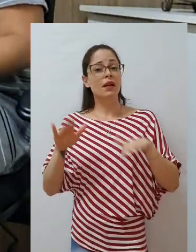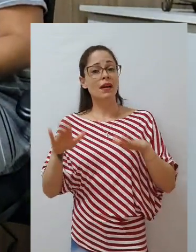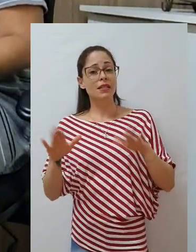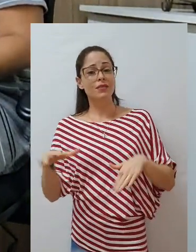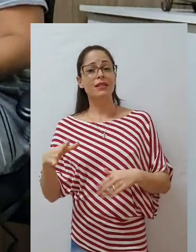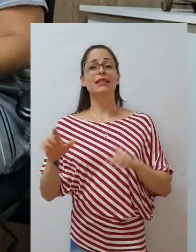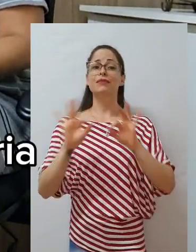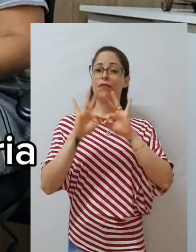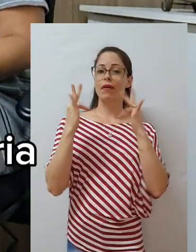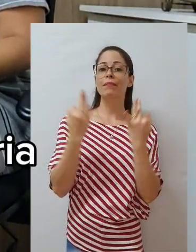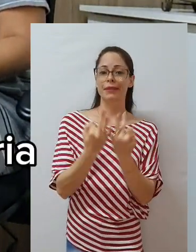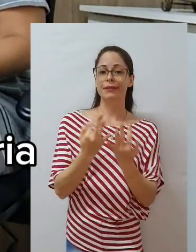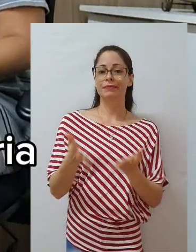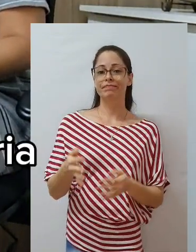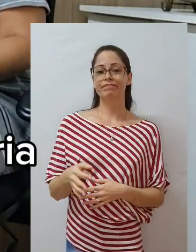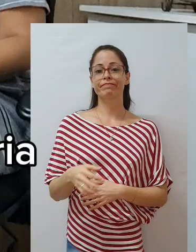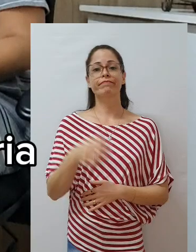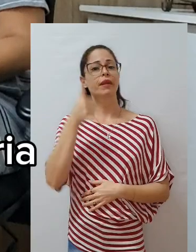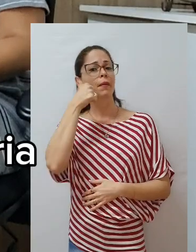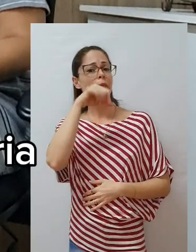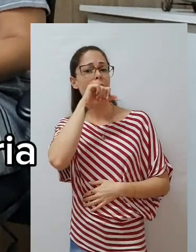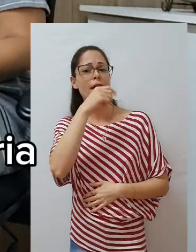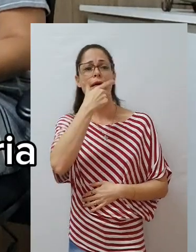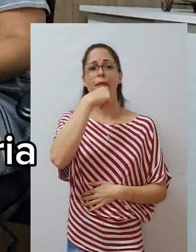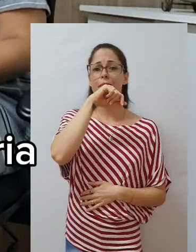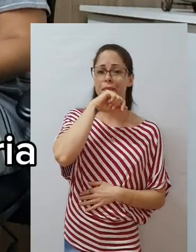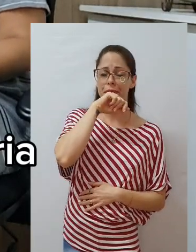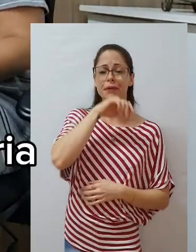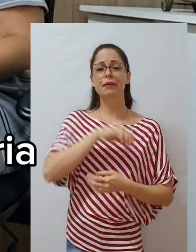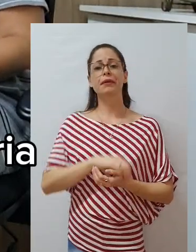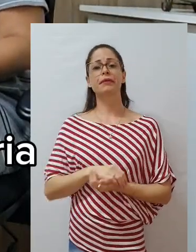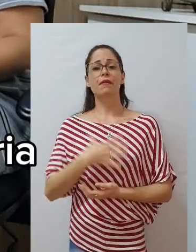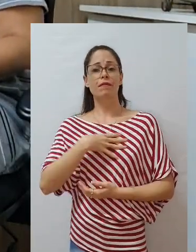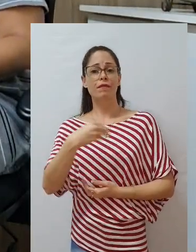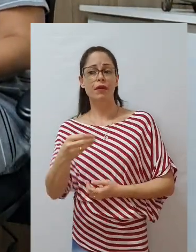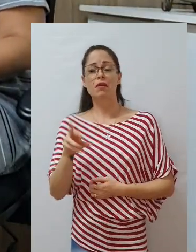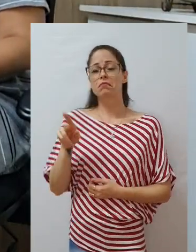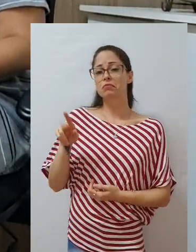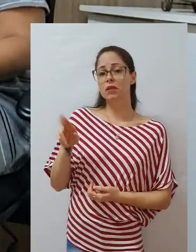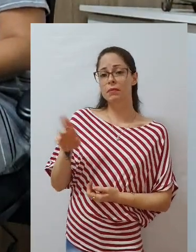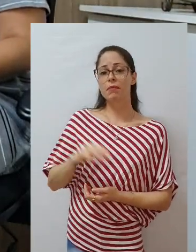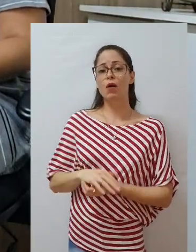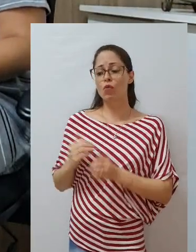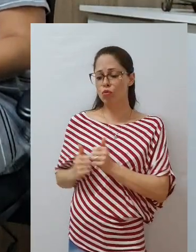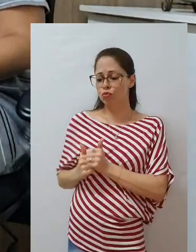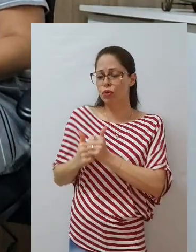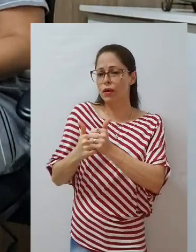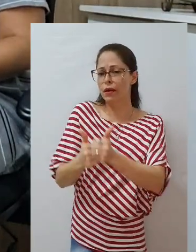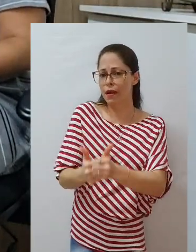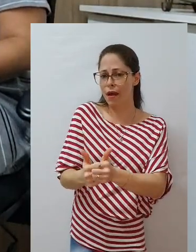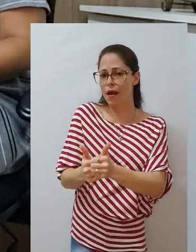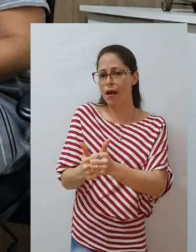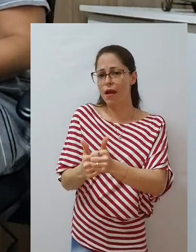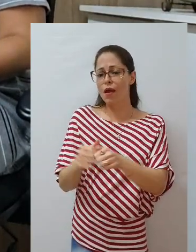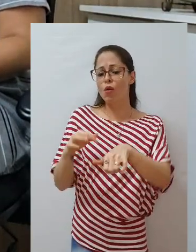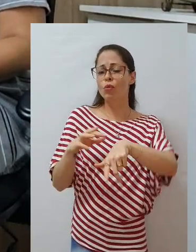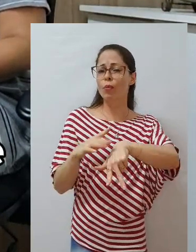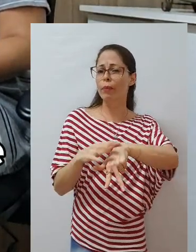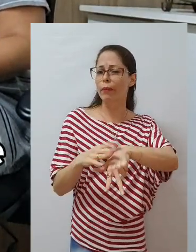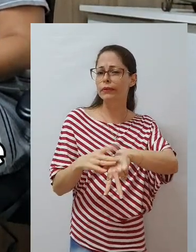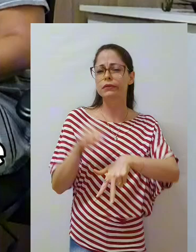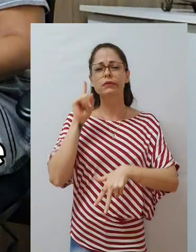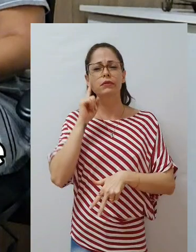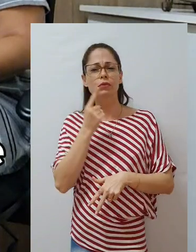quem que será esse terceiro? A maioria são os familiares, muitas vezes os pais, os filhos, irmãos, para